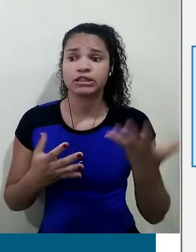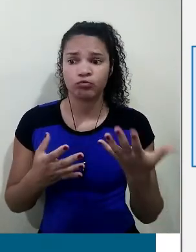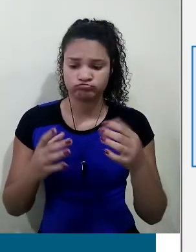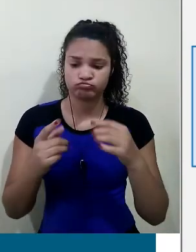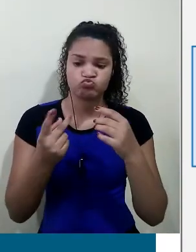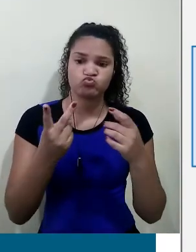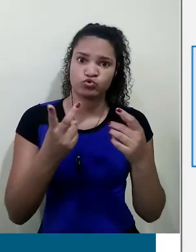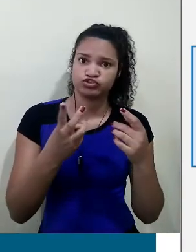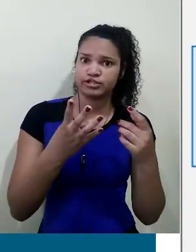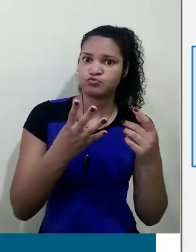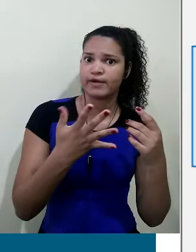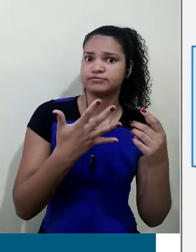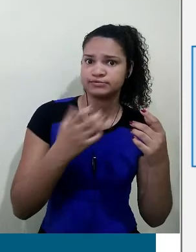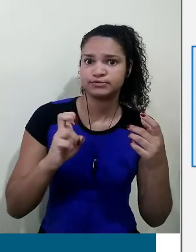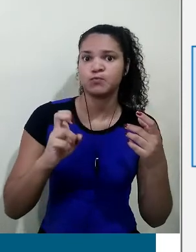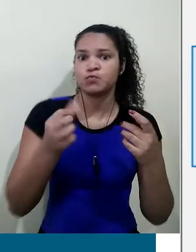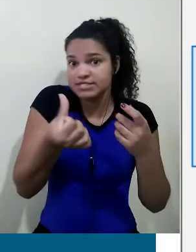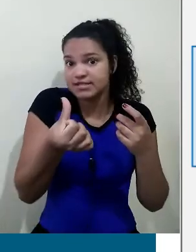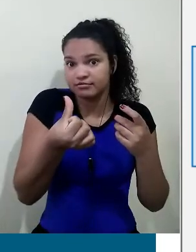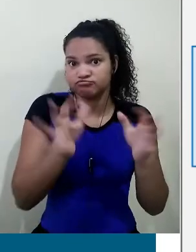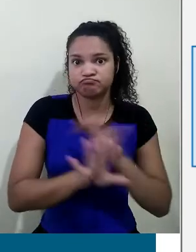elementos. Colocando isso em diagramas de Venn-Euler,